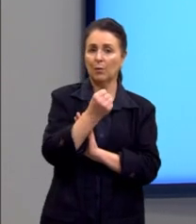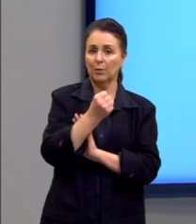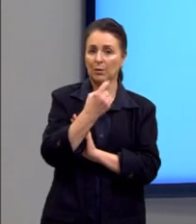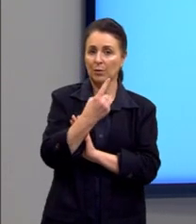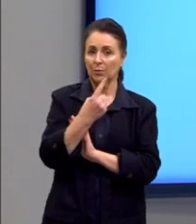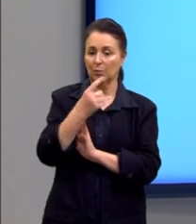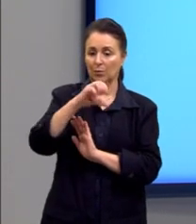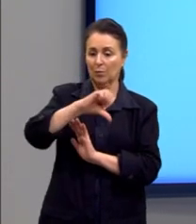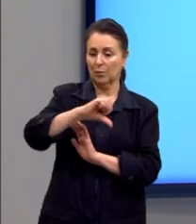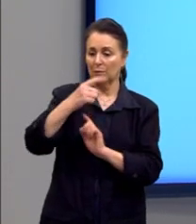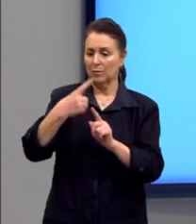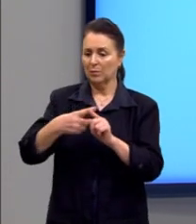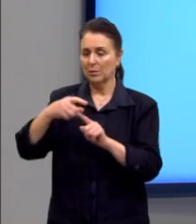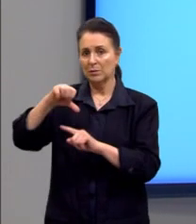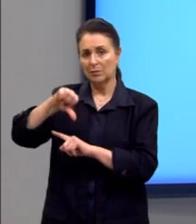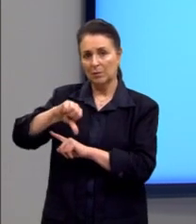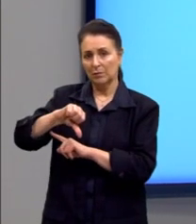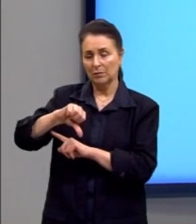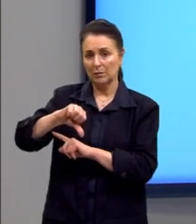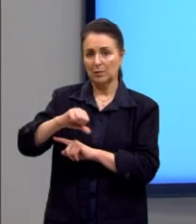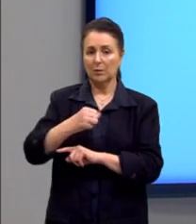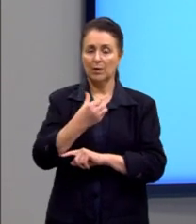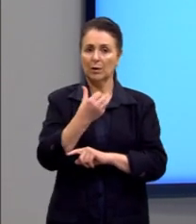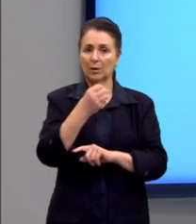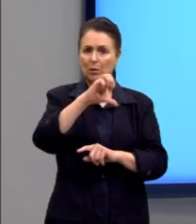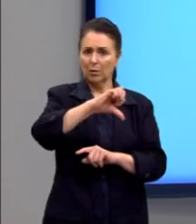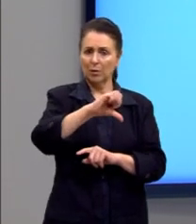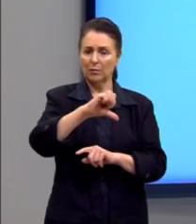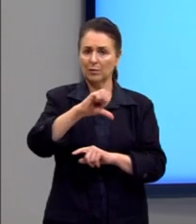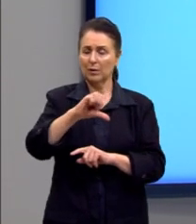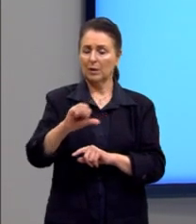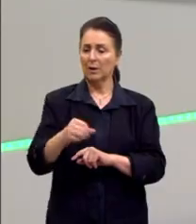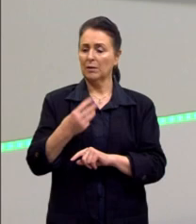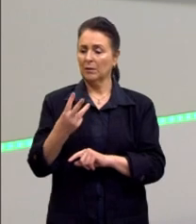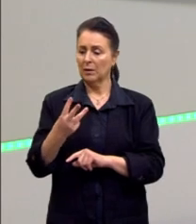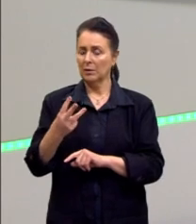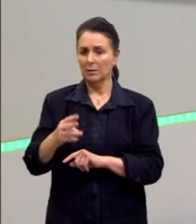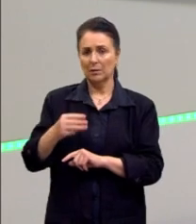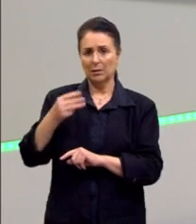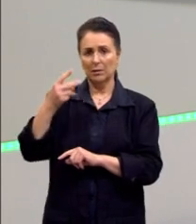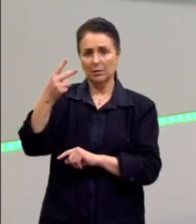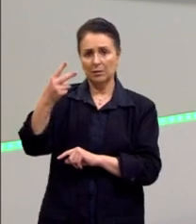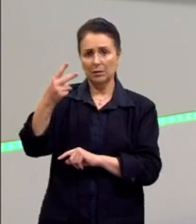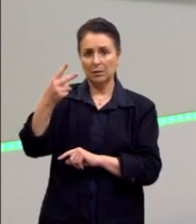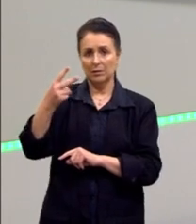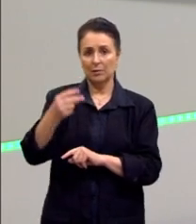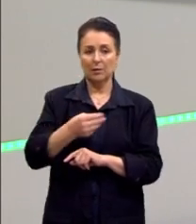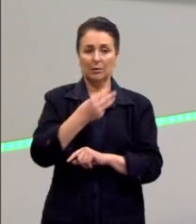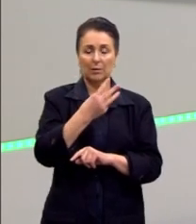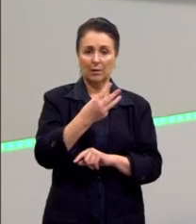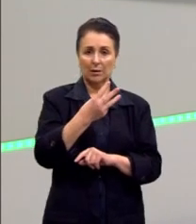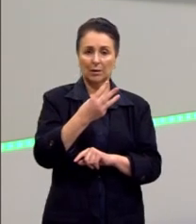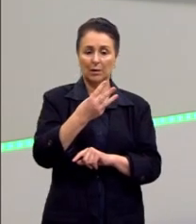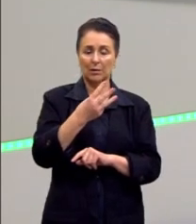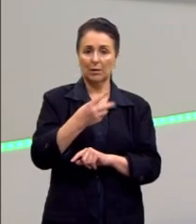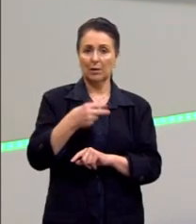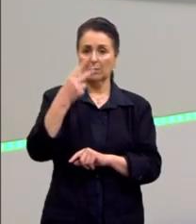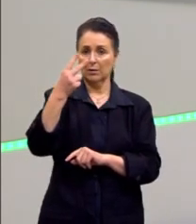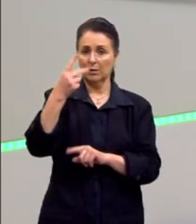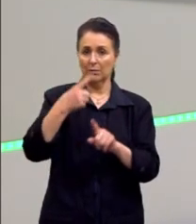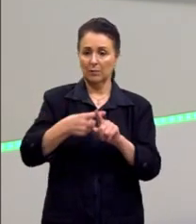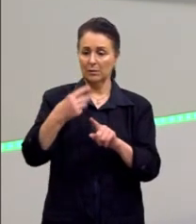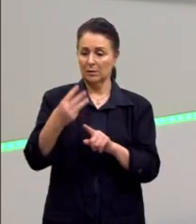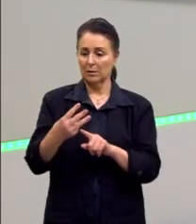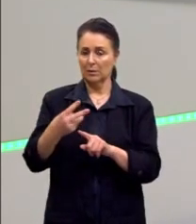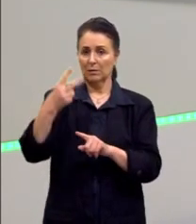vezes nove mais nove é 3 ao quadrado Então seria 3 ao quadrado vezes 3 ao quadrado que resulta